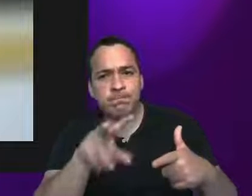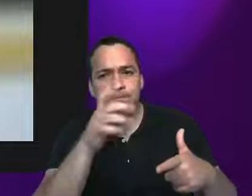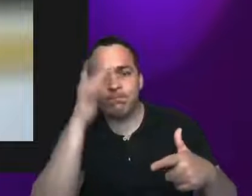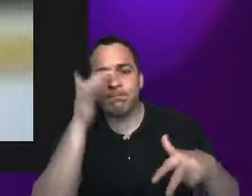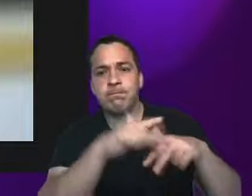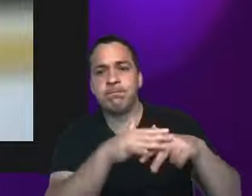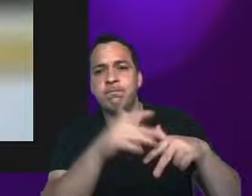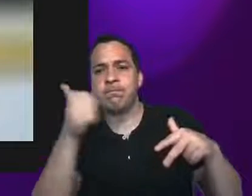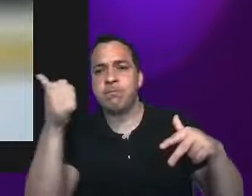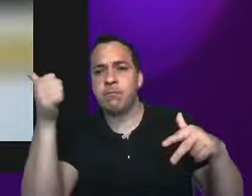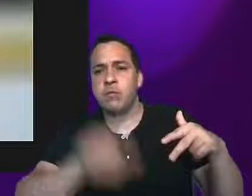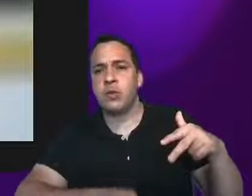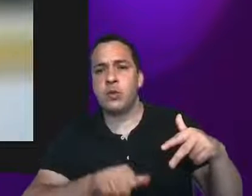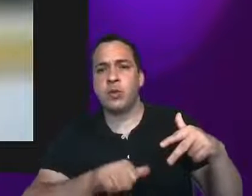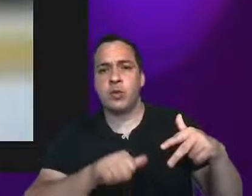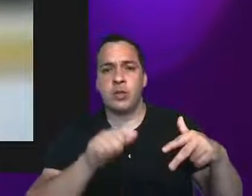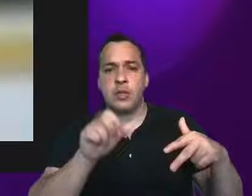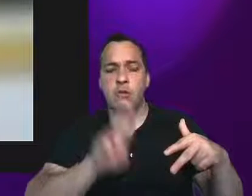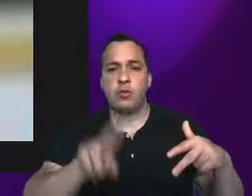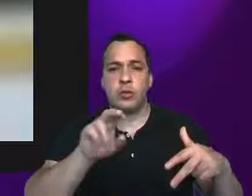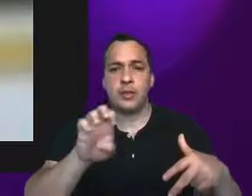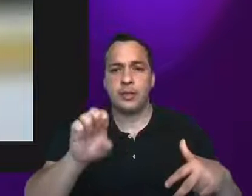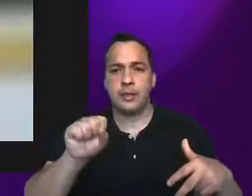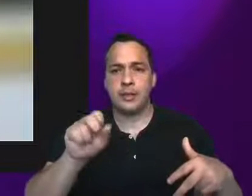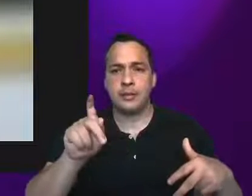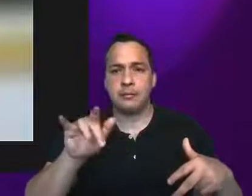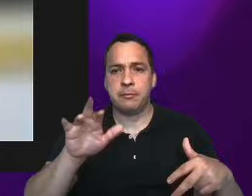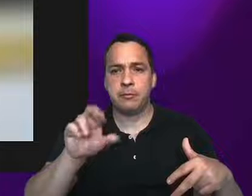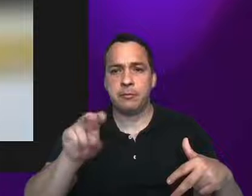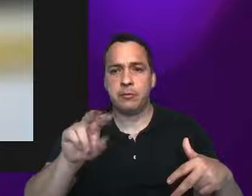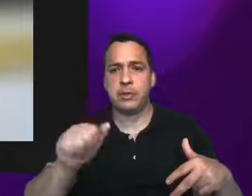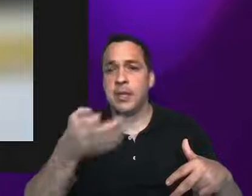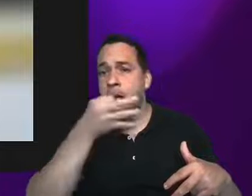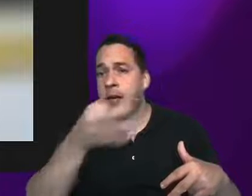piorar a função renal com espirono. Queria que você falasse um pouquinho mais.